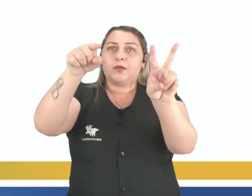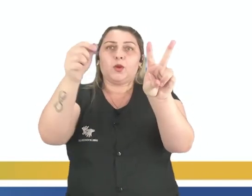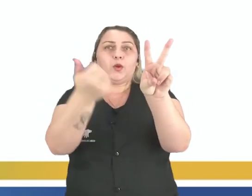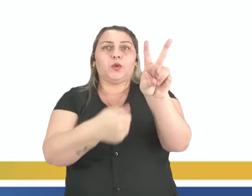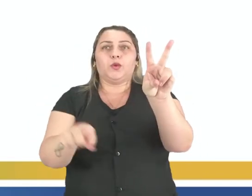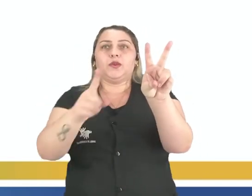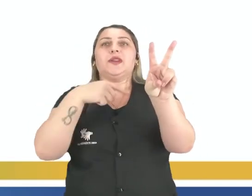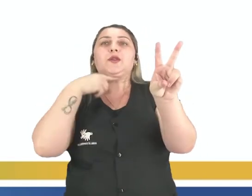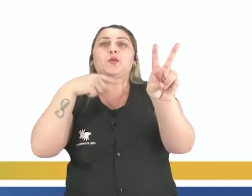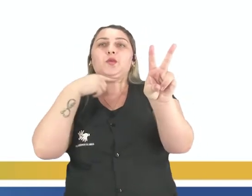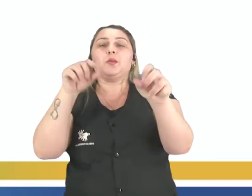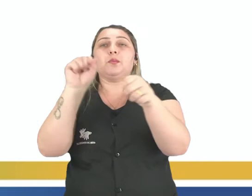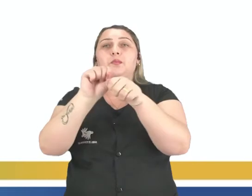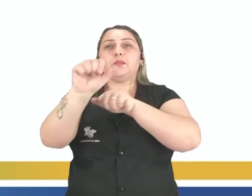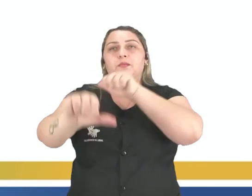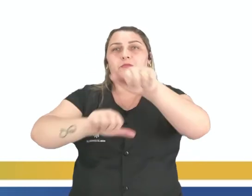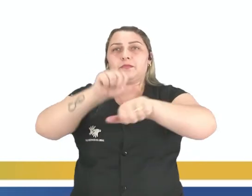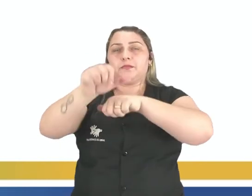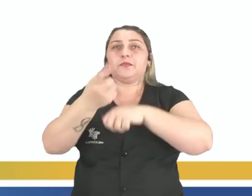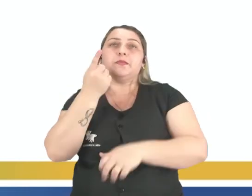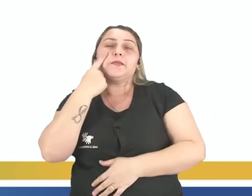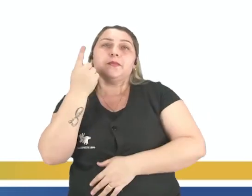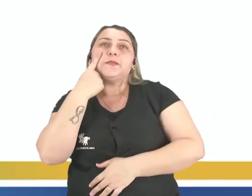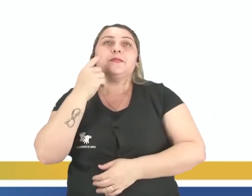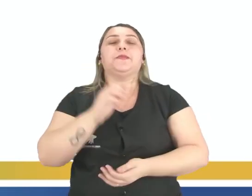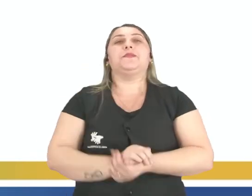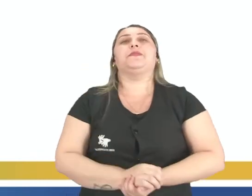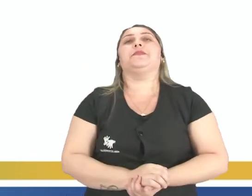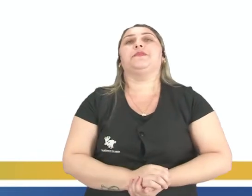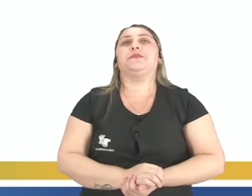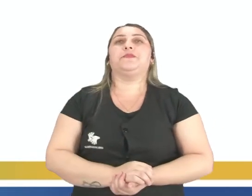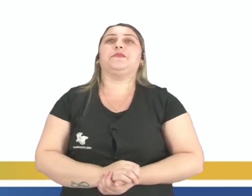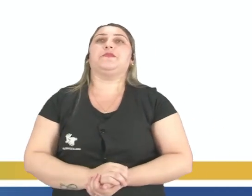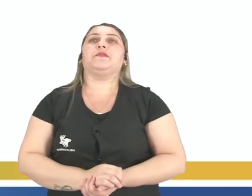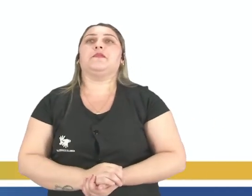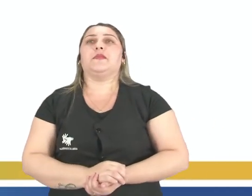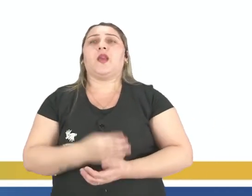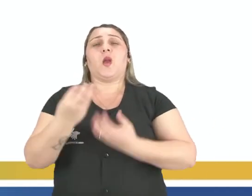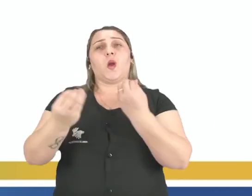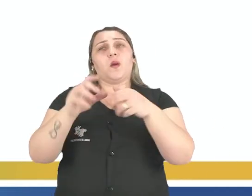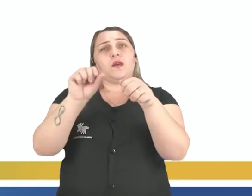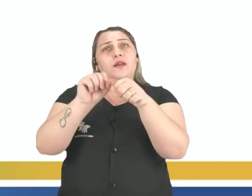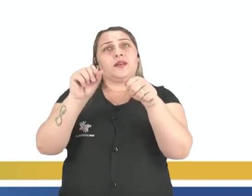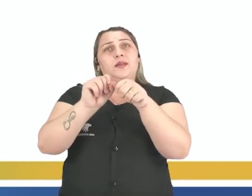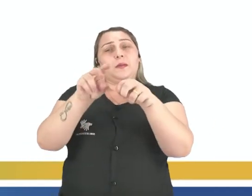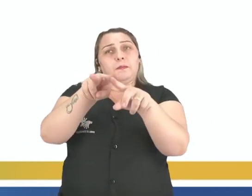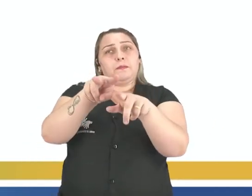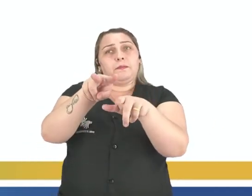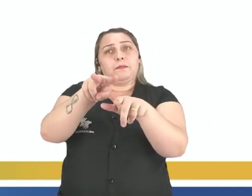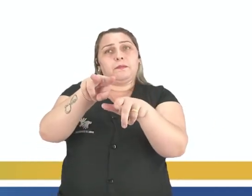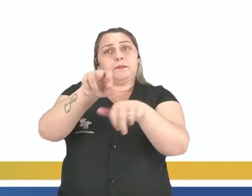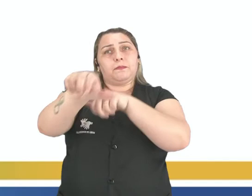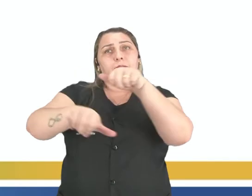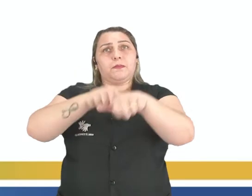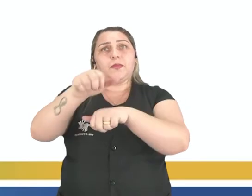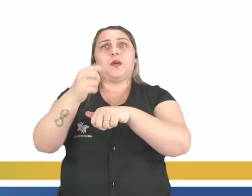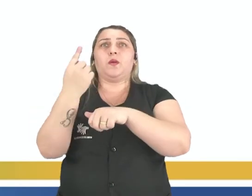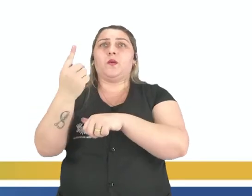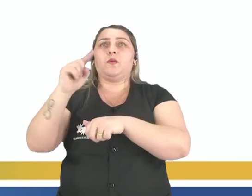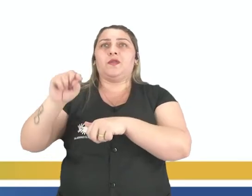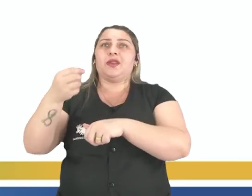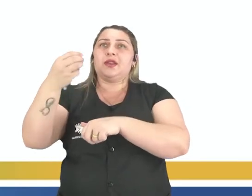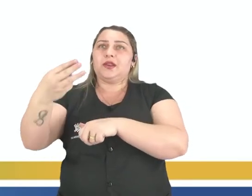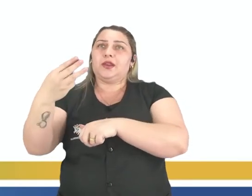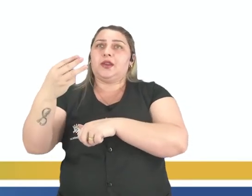vai ter trabalho em fazer essas conversões. Então, observe aí, ó. Como é que eu faria, então, para converter